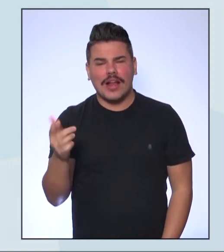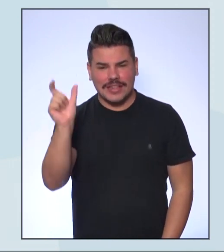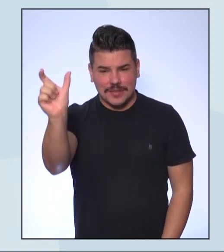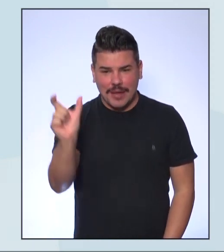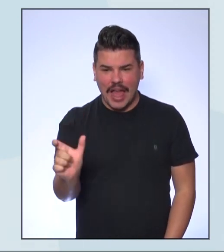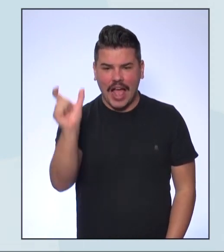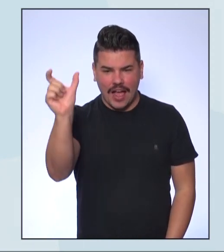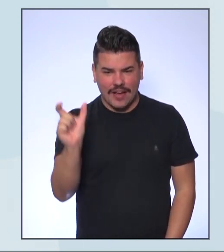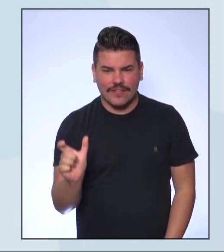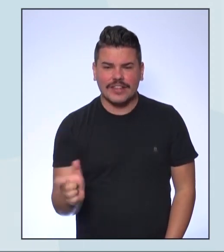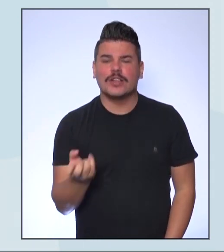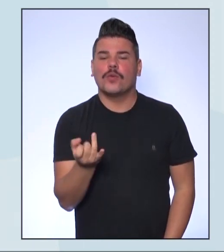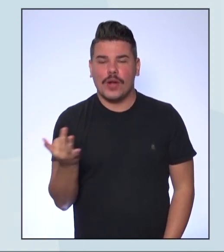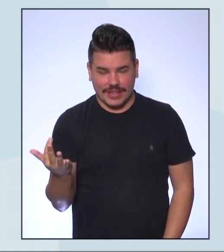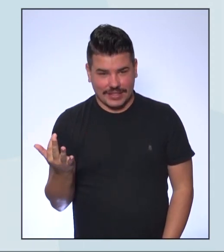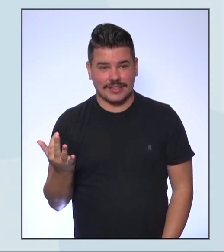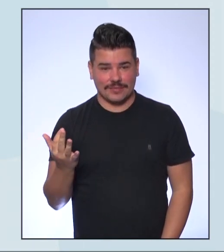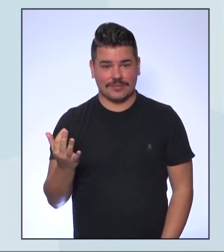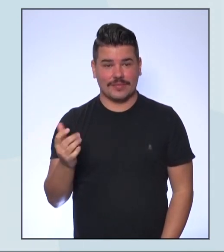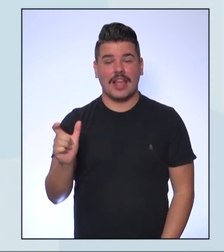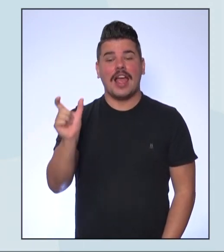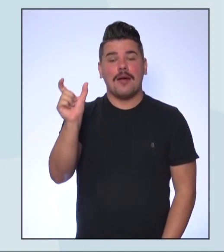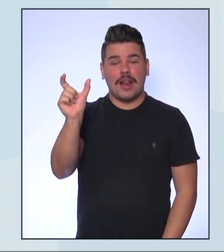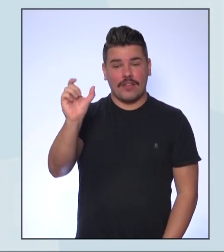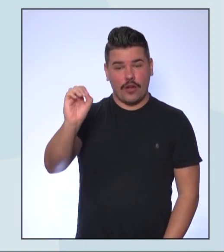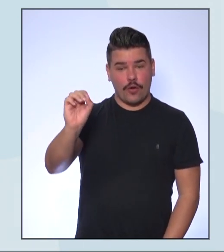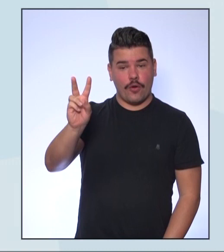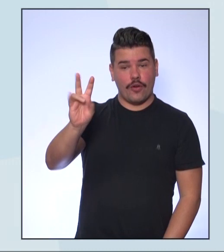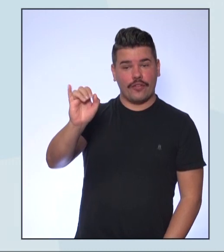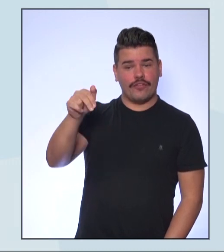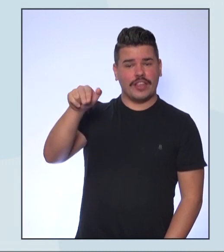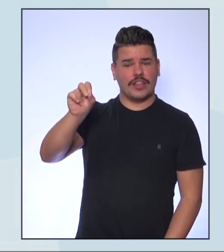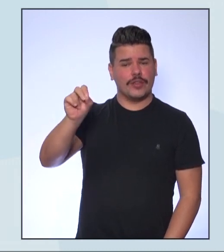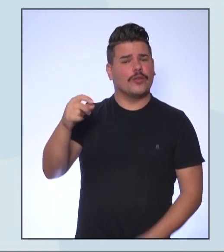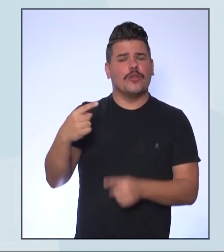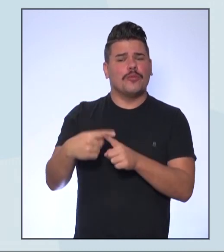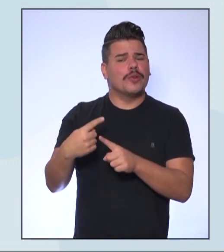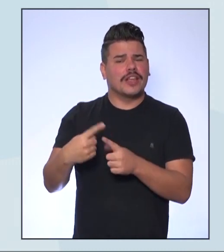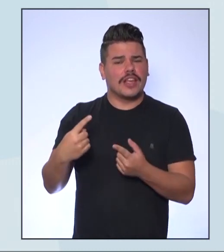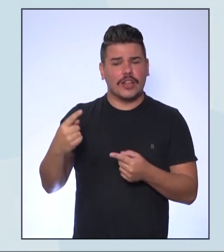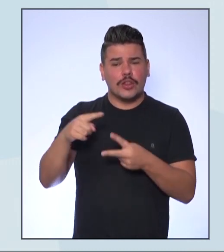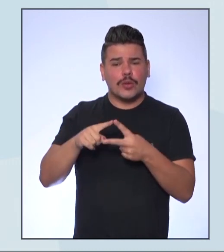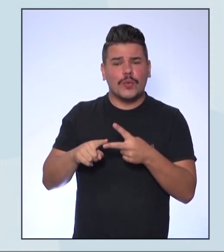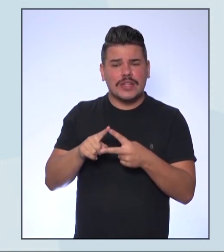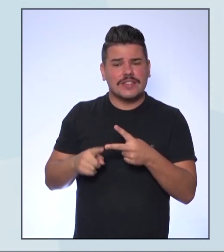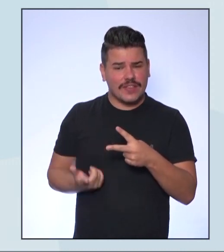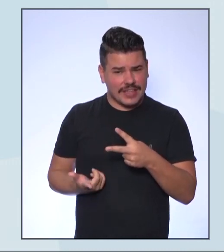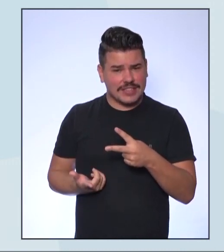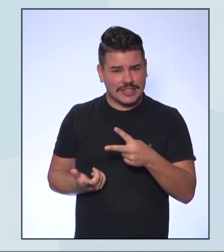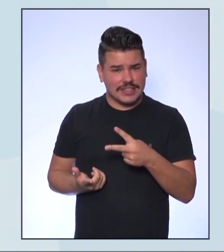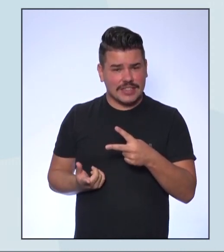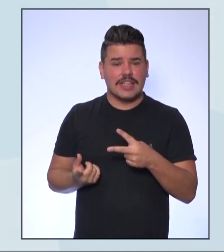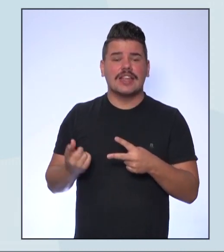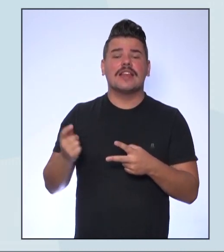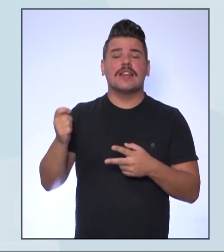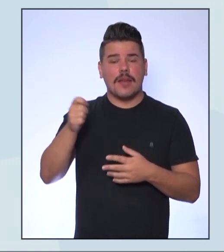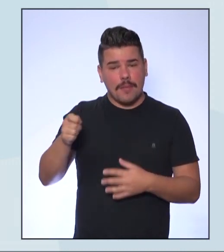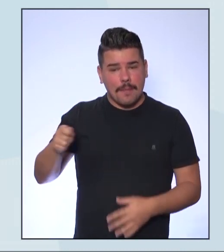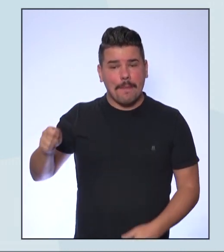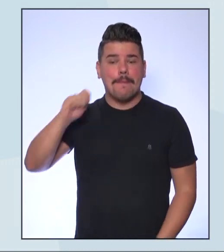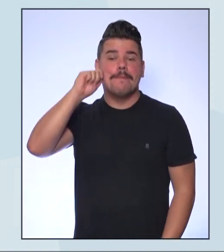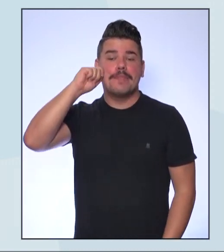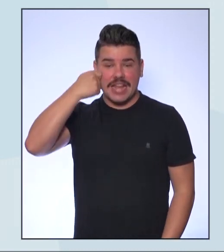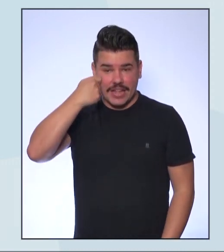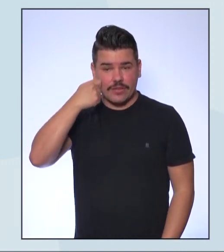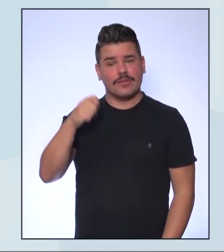a relação das duas vezes em que a palavra ovino aparece? Qual a relação entre a palavra ovino escrita com caneta preta, com tinta preta,